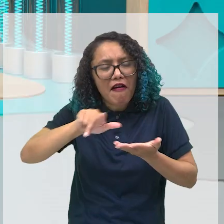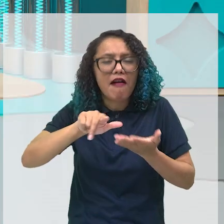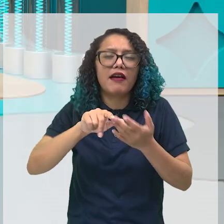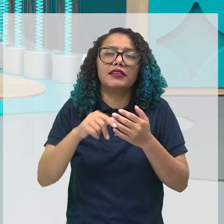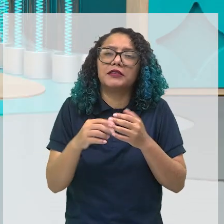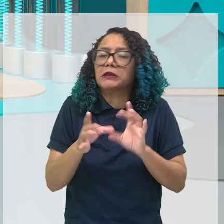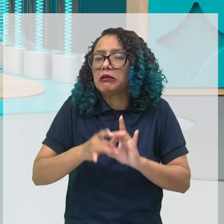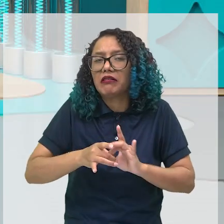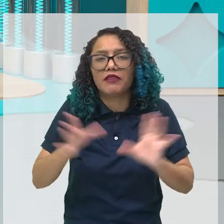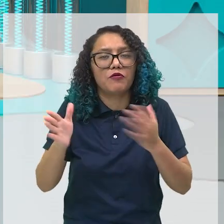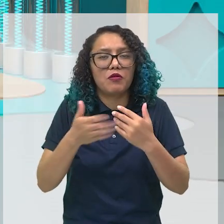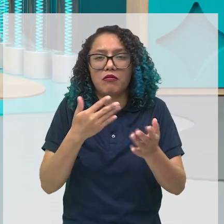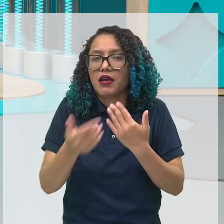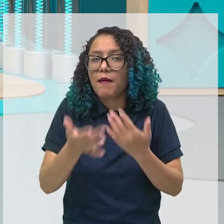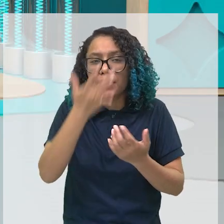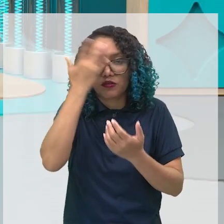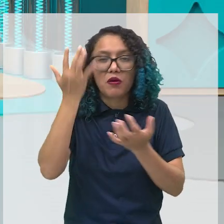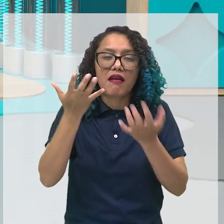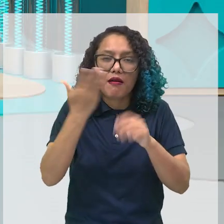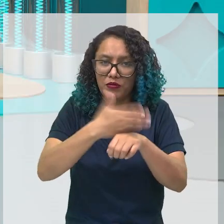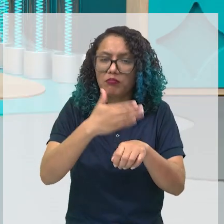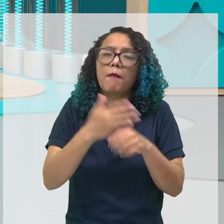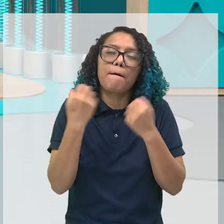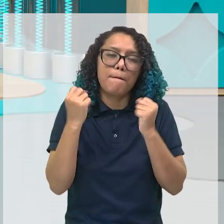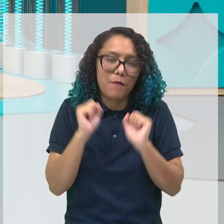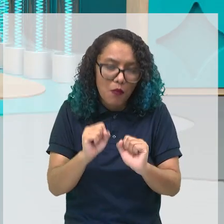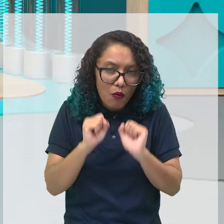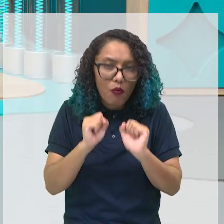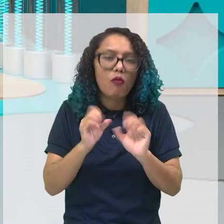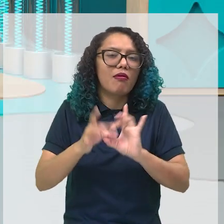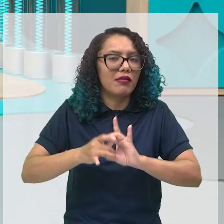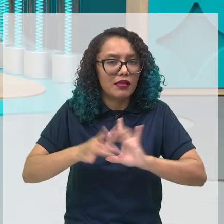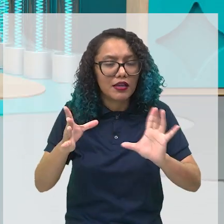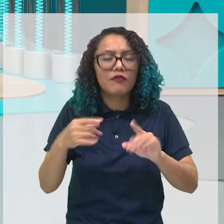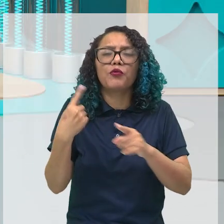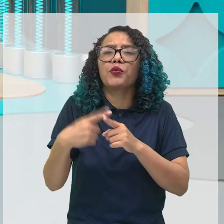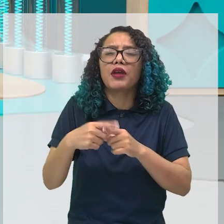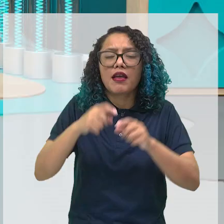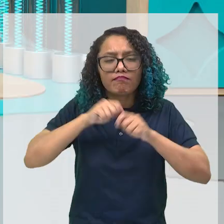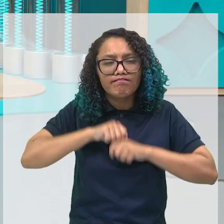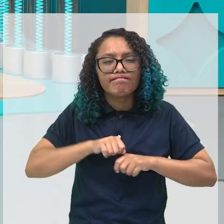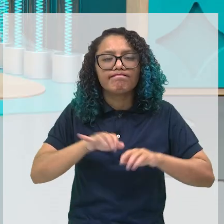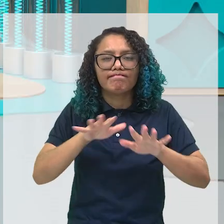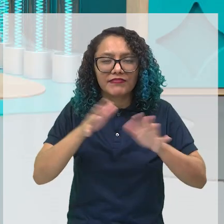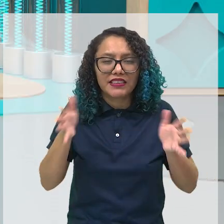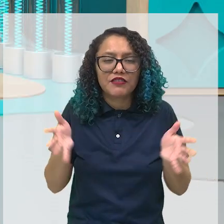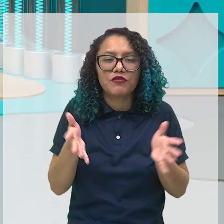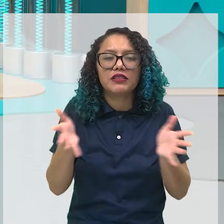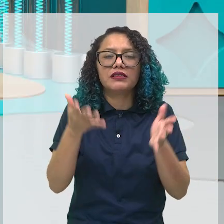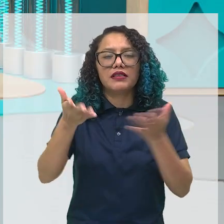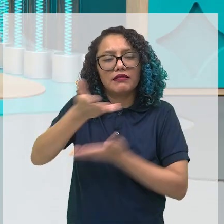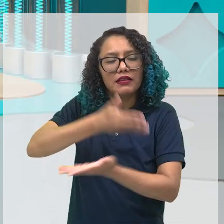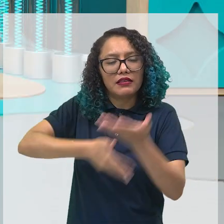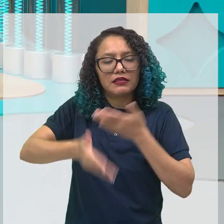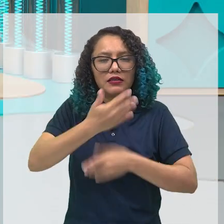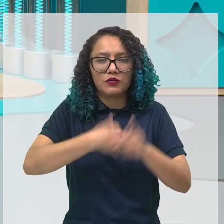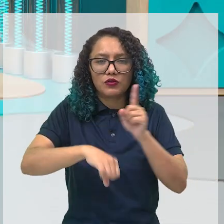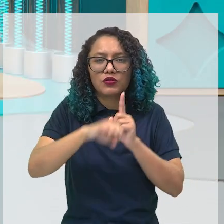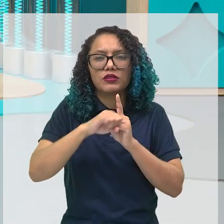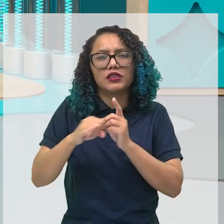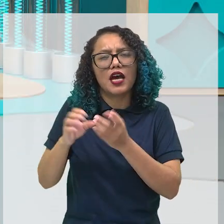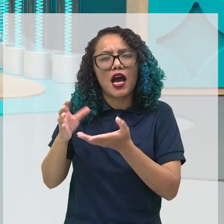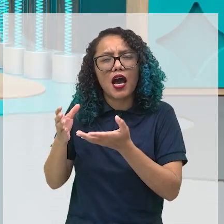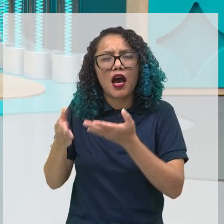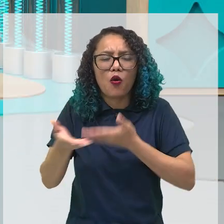um que se disponha a praticar. Isso porque ela promove a interação social, a